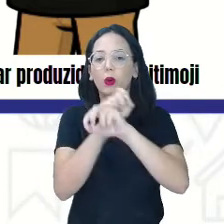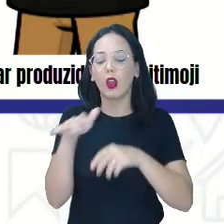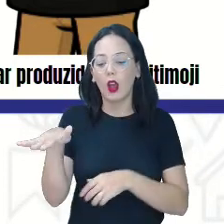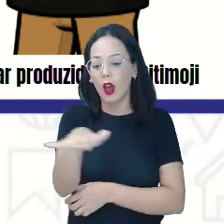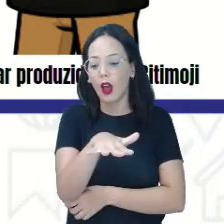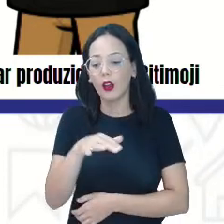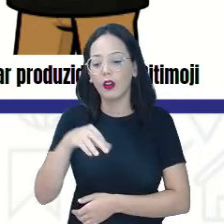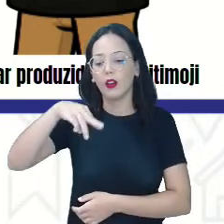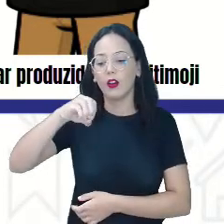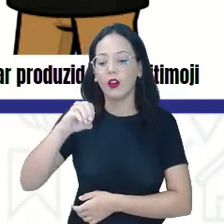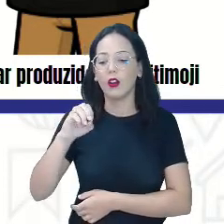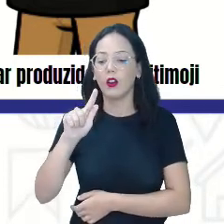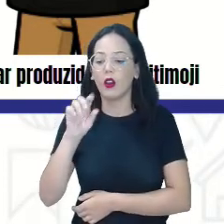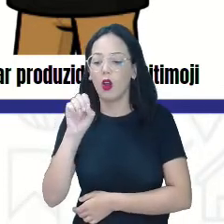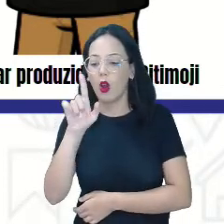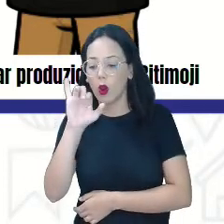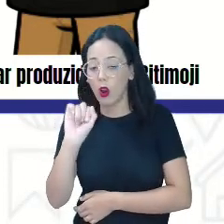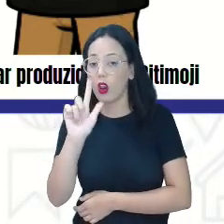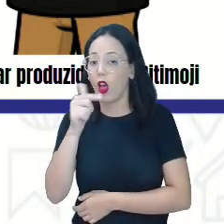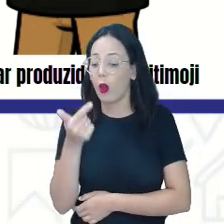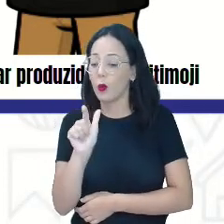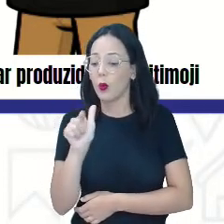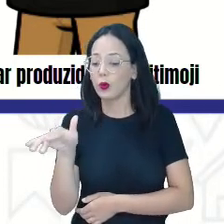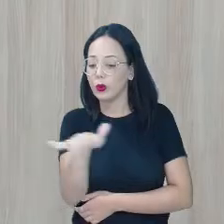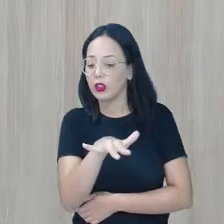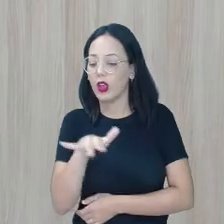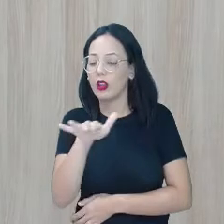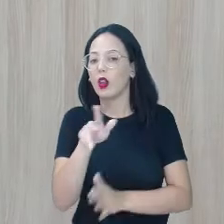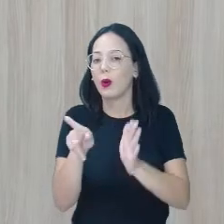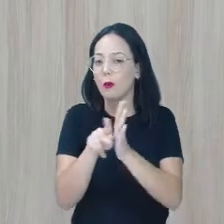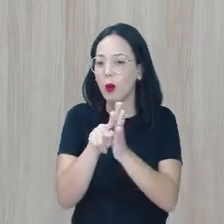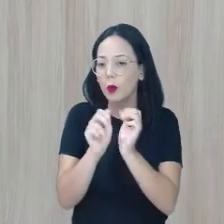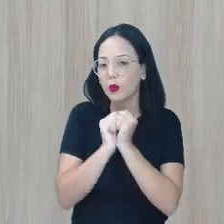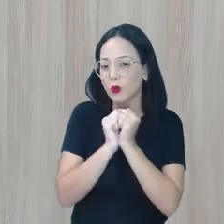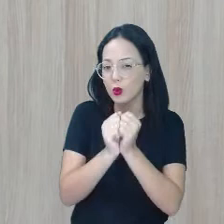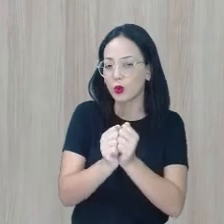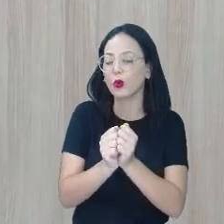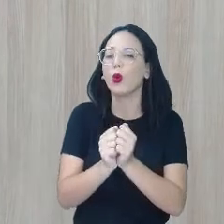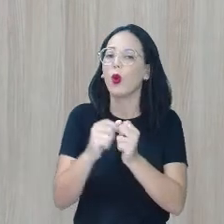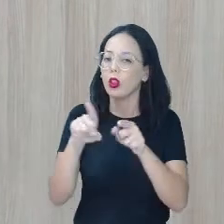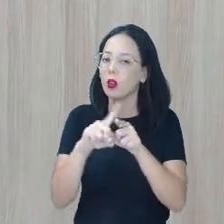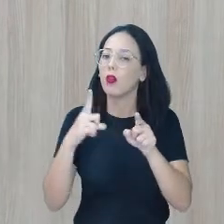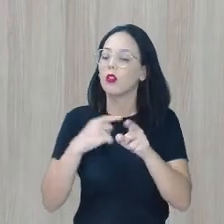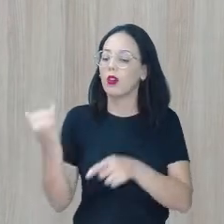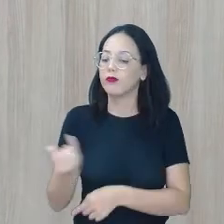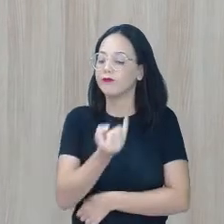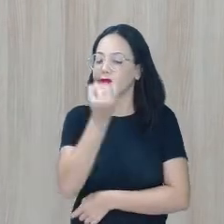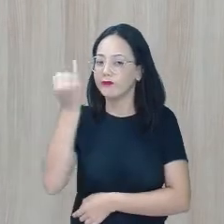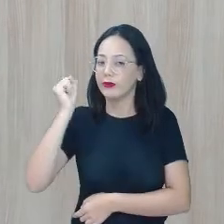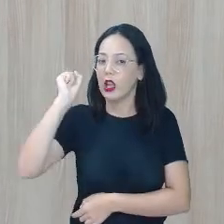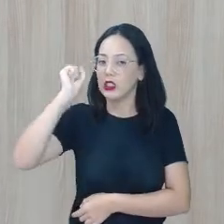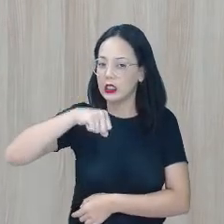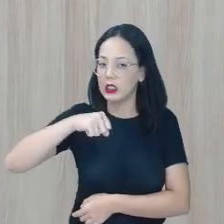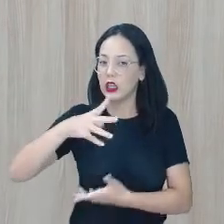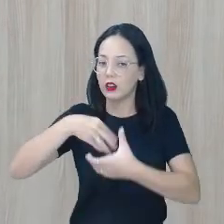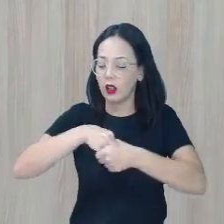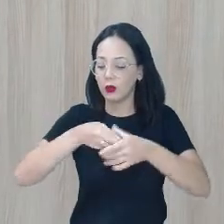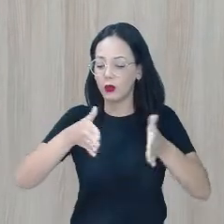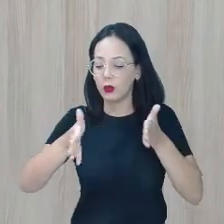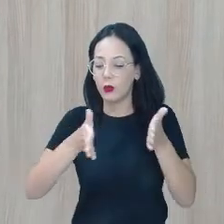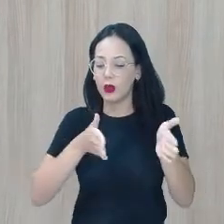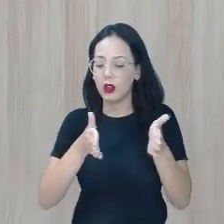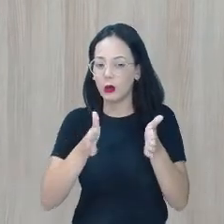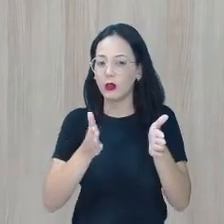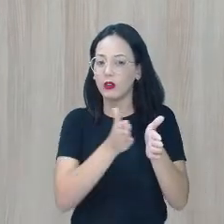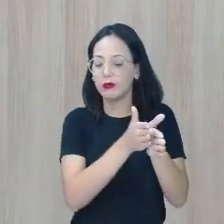da Mongólia, né, um outro território daquela proximidade ali, que teve uma importância, né, nesse período, né, que a